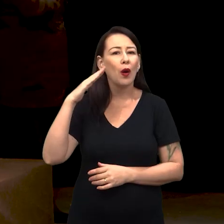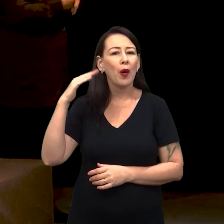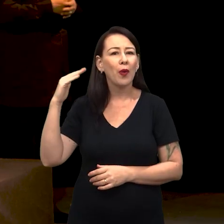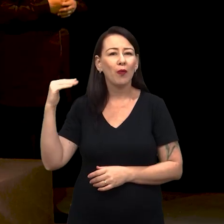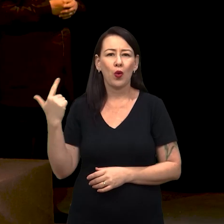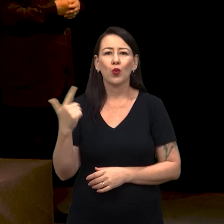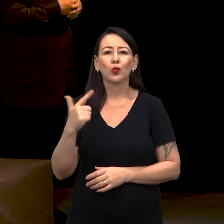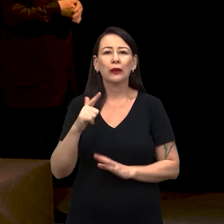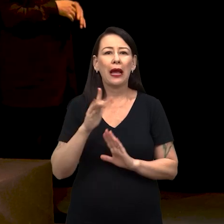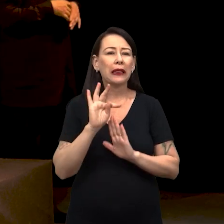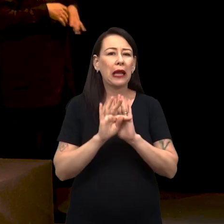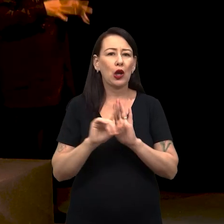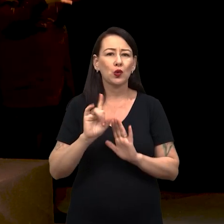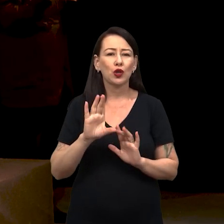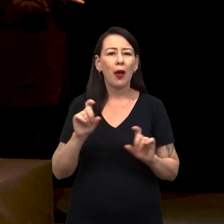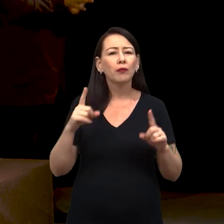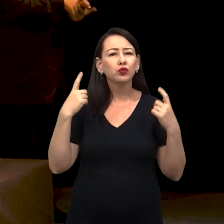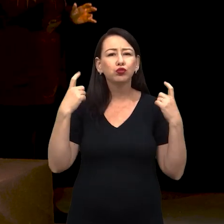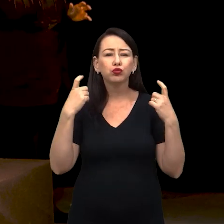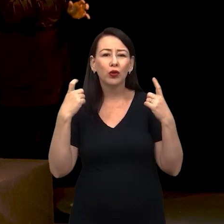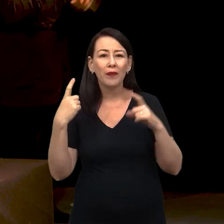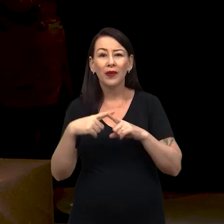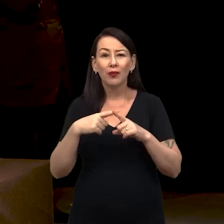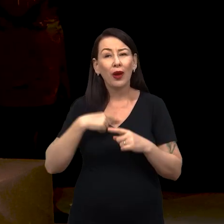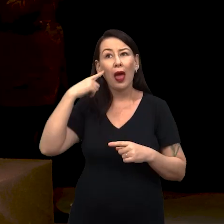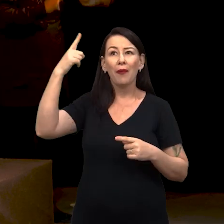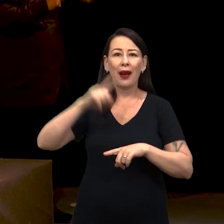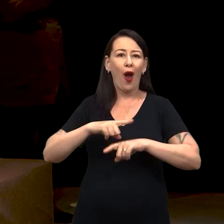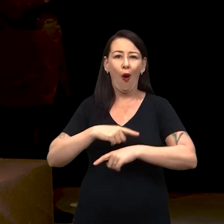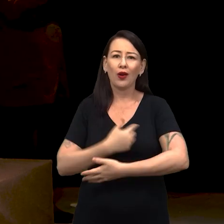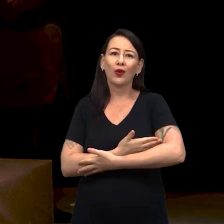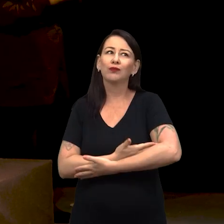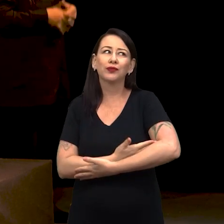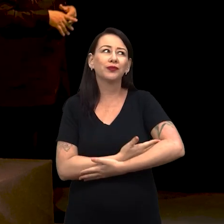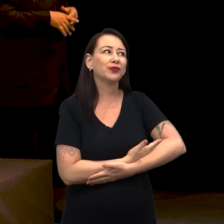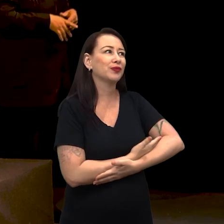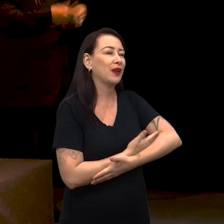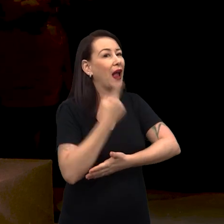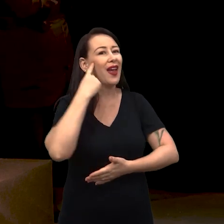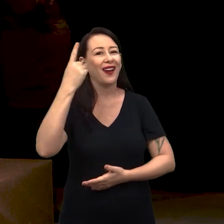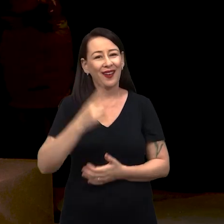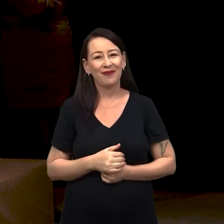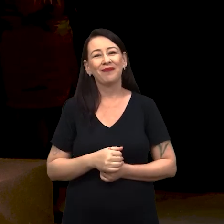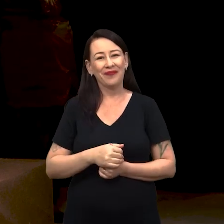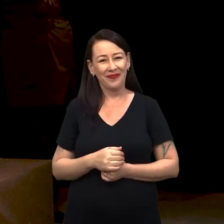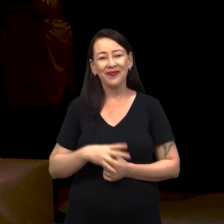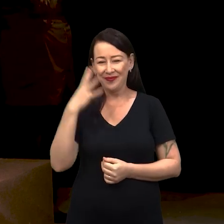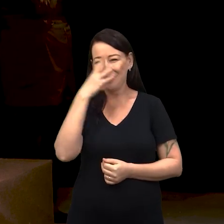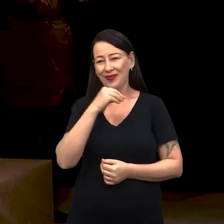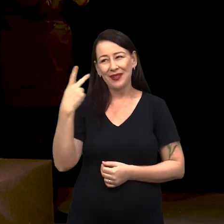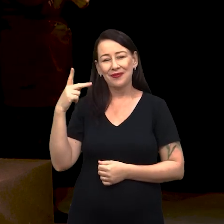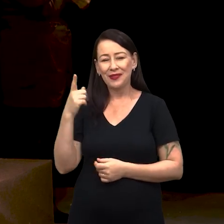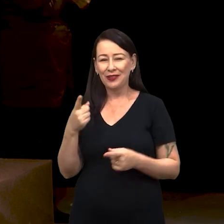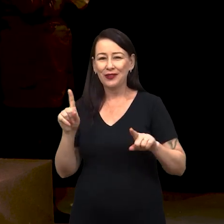sons onomatopeicos, não tem texto. Porque quando vai ninar o menino, o que vem à cabeça a gente canta. Né? Mas lindo o